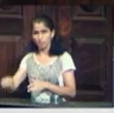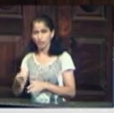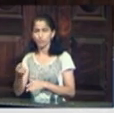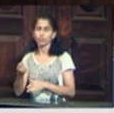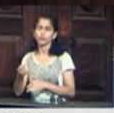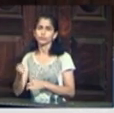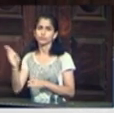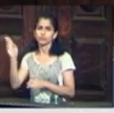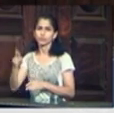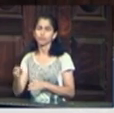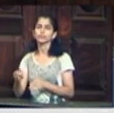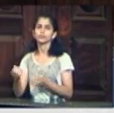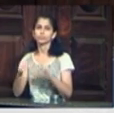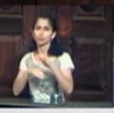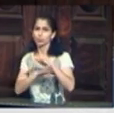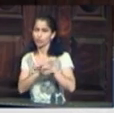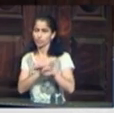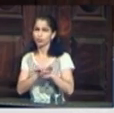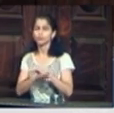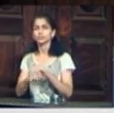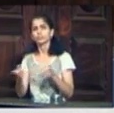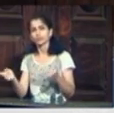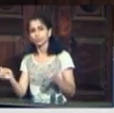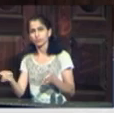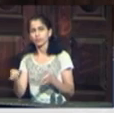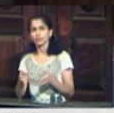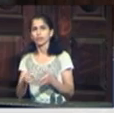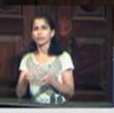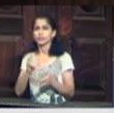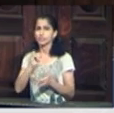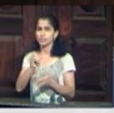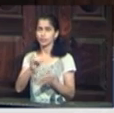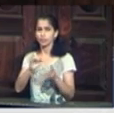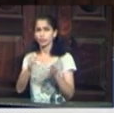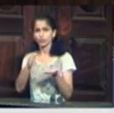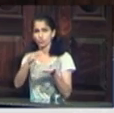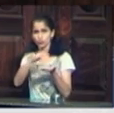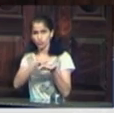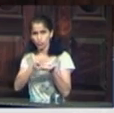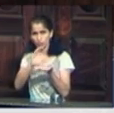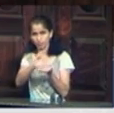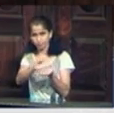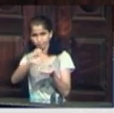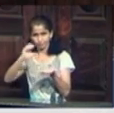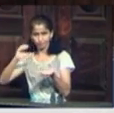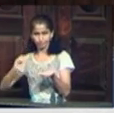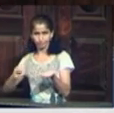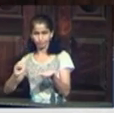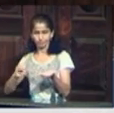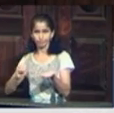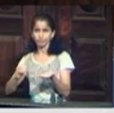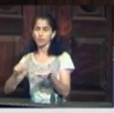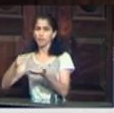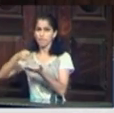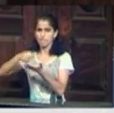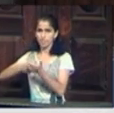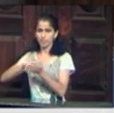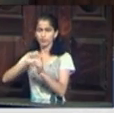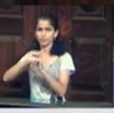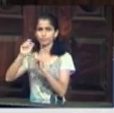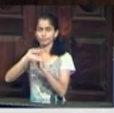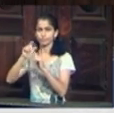destinar, nesse período de crise, 50% da receita do fundo para o aluguel